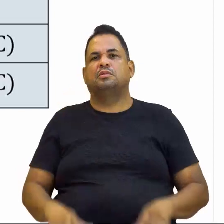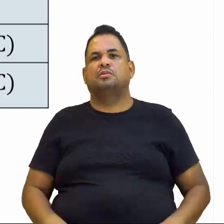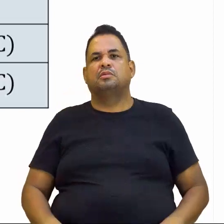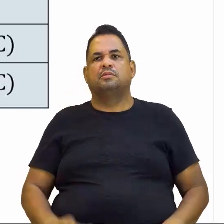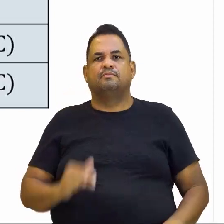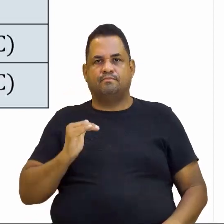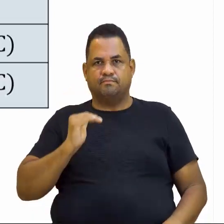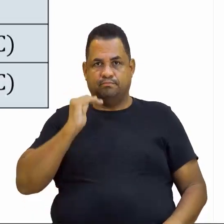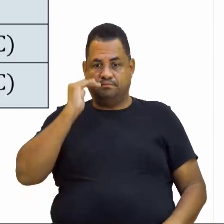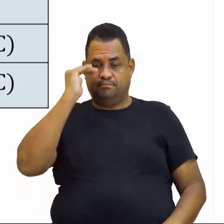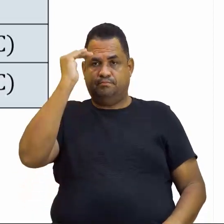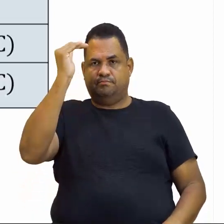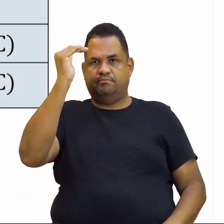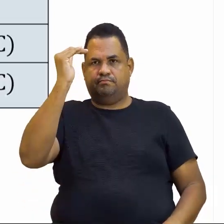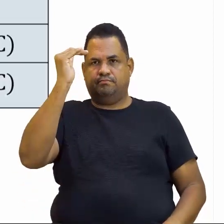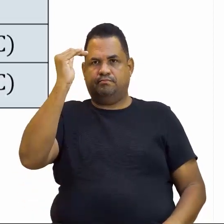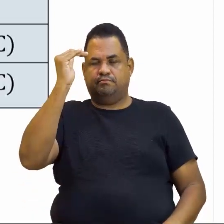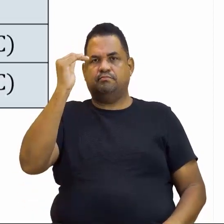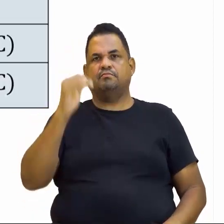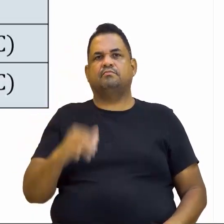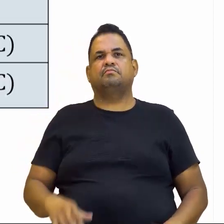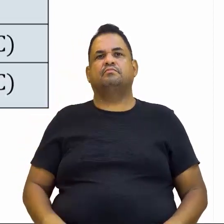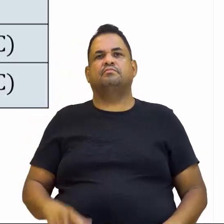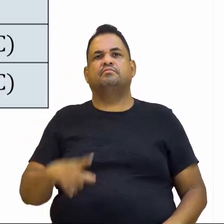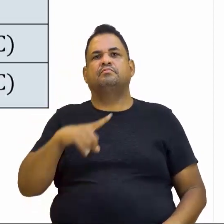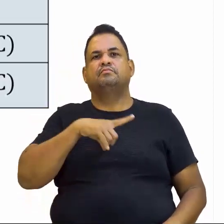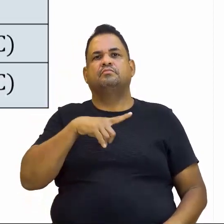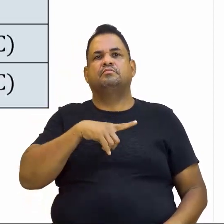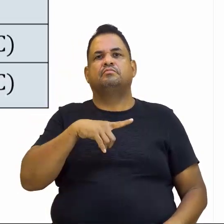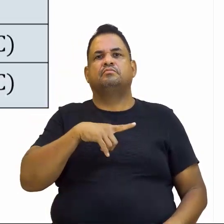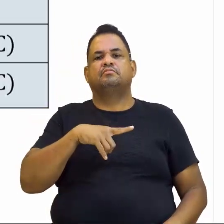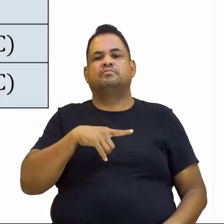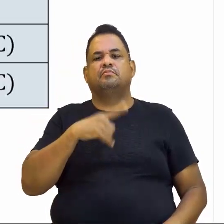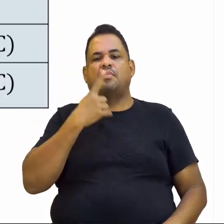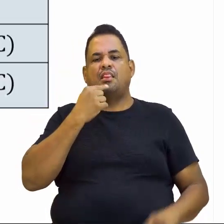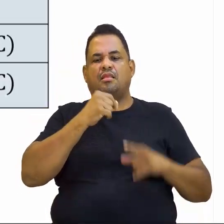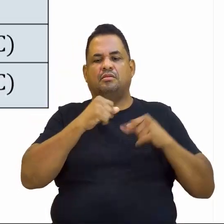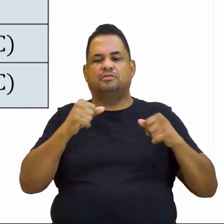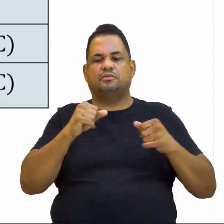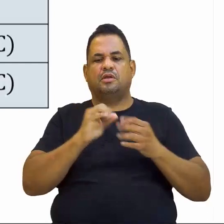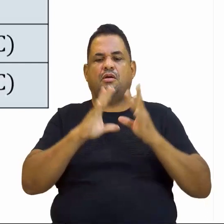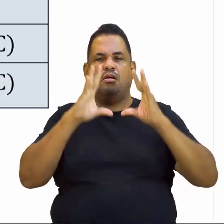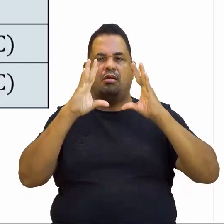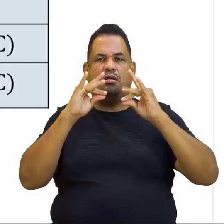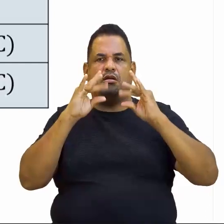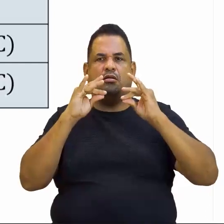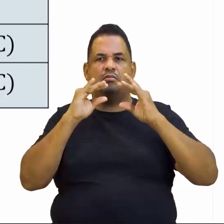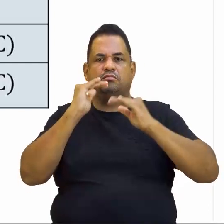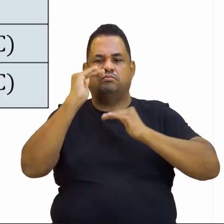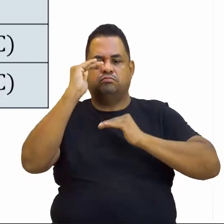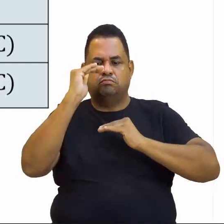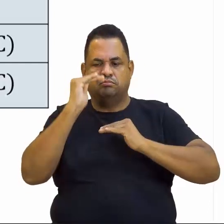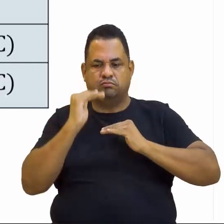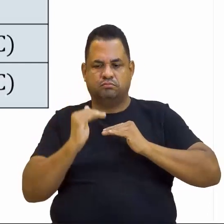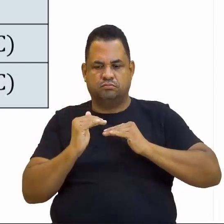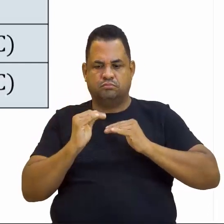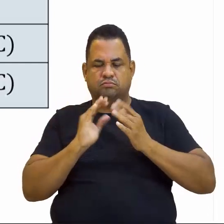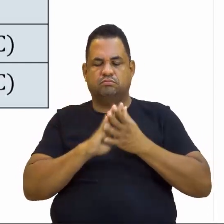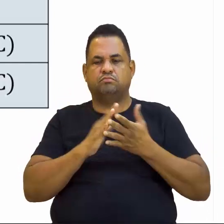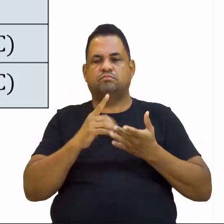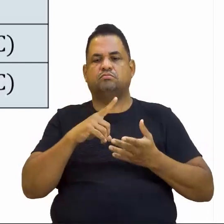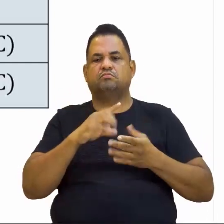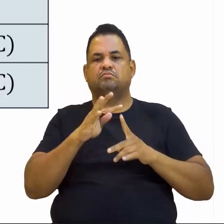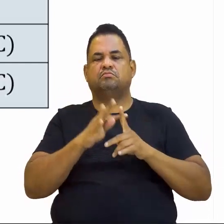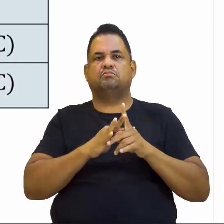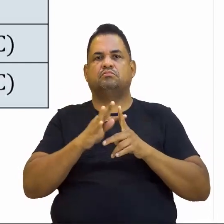Acima dessa temperatura, nós teremos o sal líquido. Abaixo dessa temperatura, nós temos